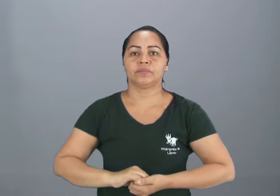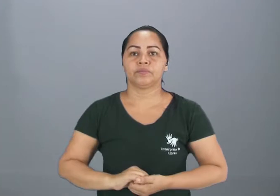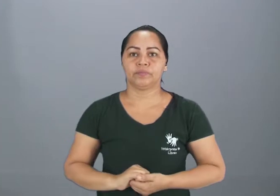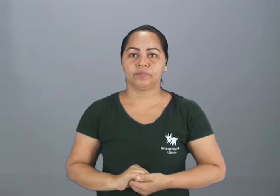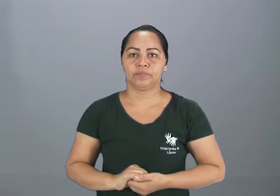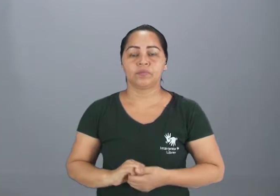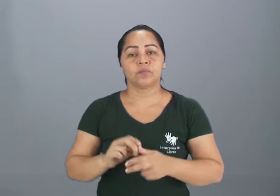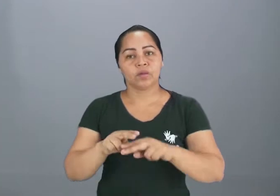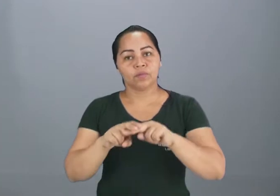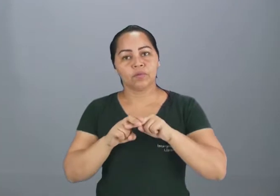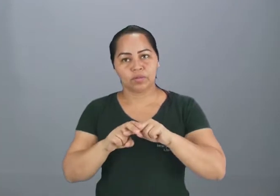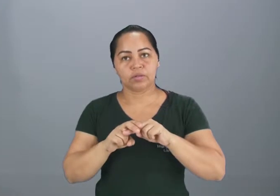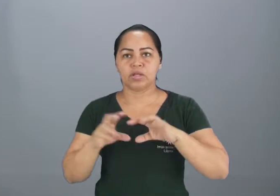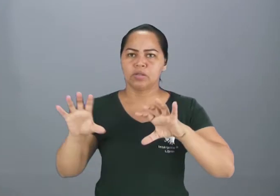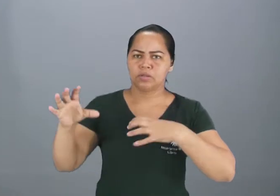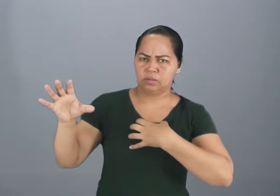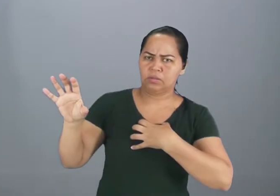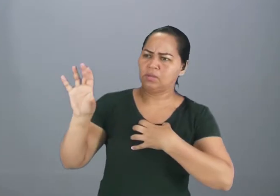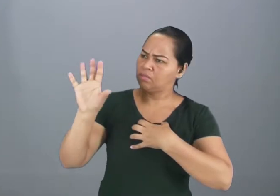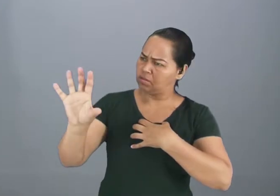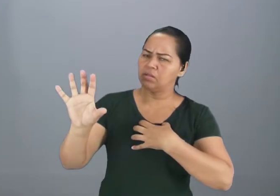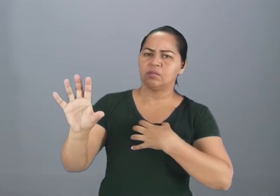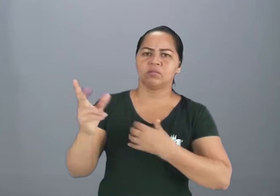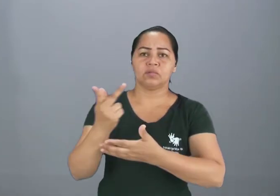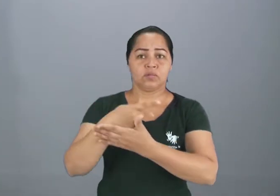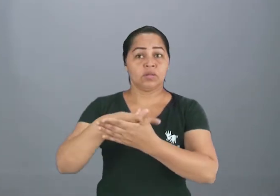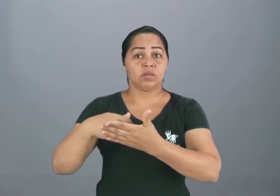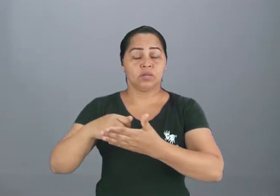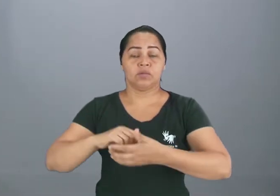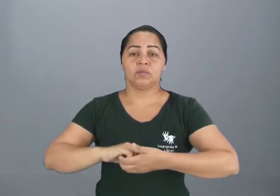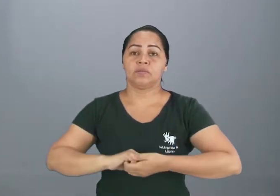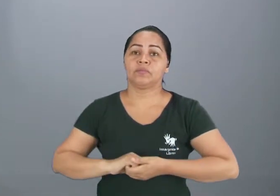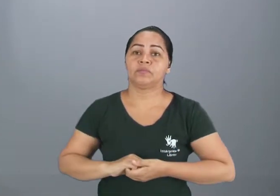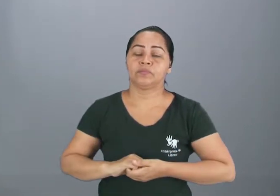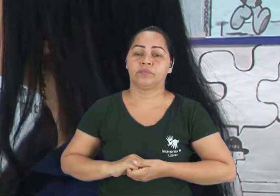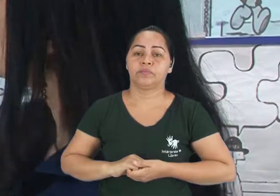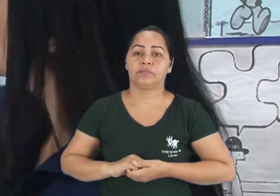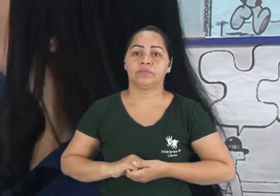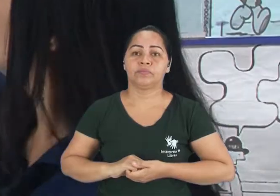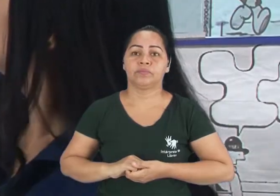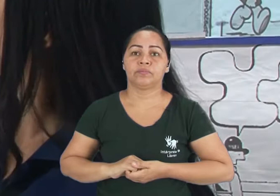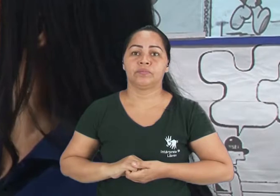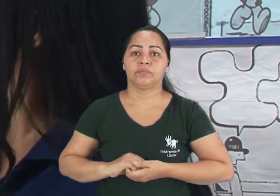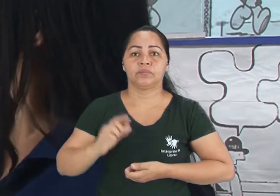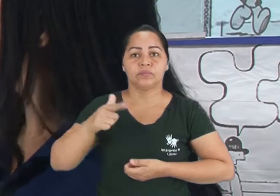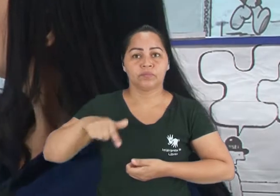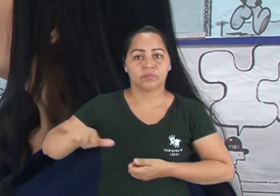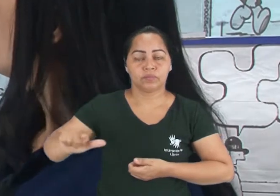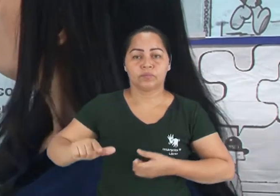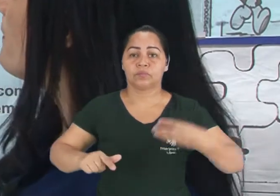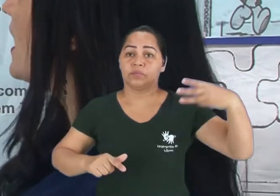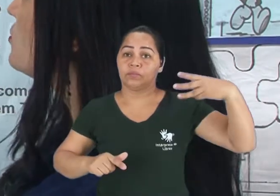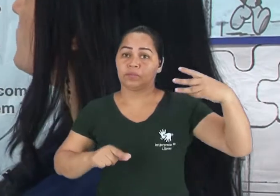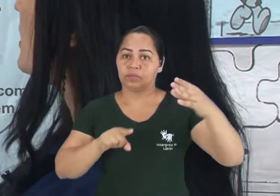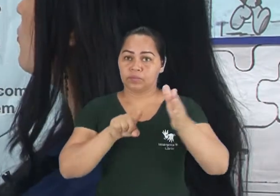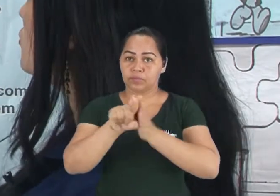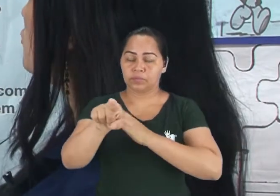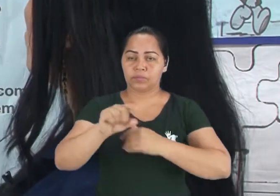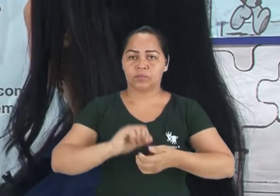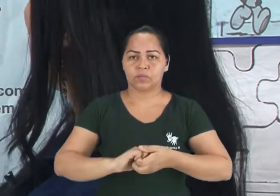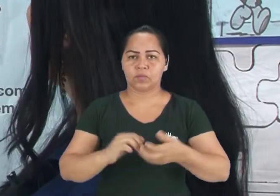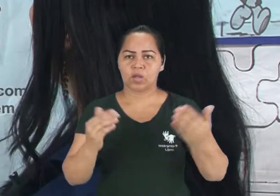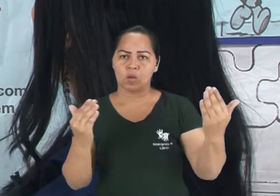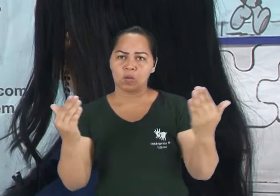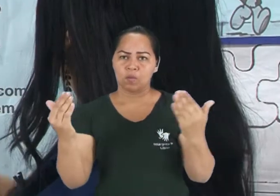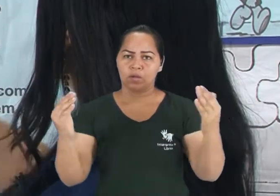tá? Por isso que tem essa forma aí no desenho, tá bom? Próxima questão, vamos lá. 3, ó. Compare os